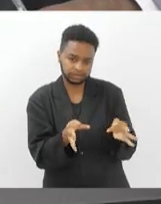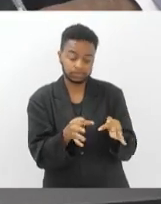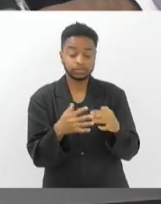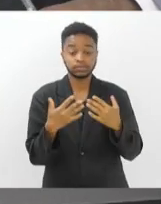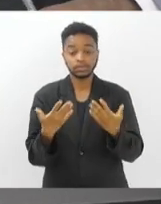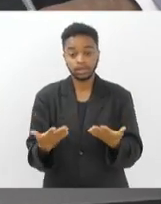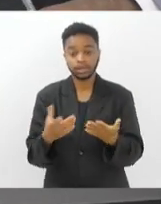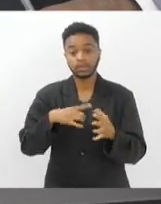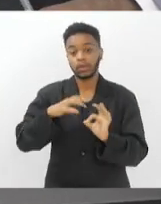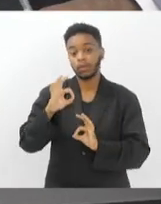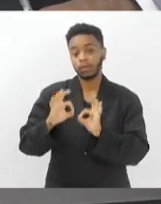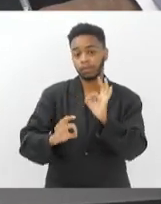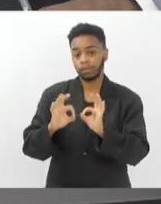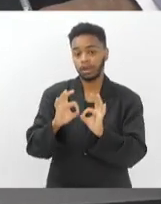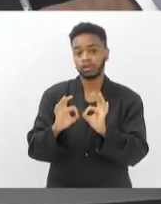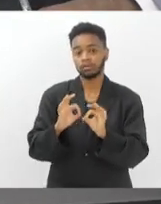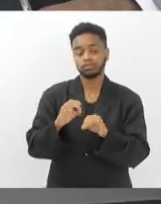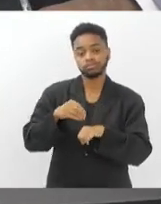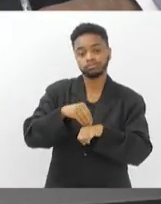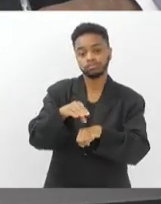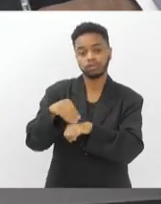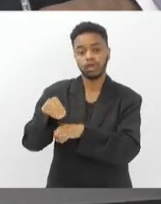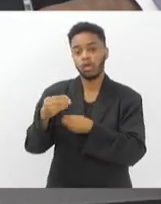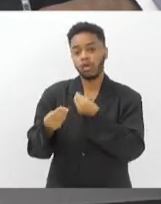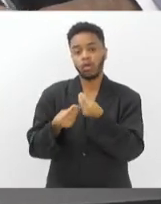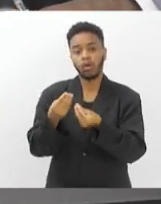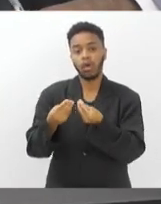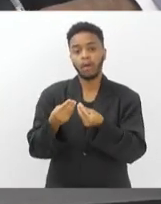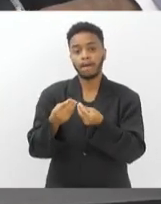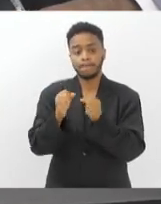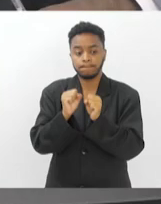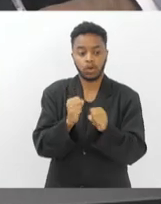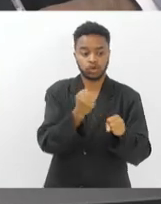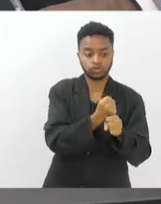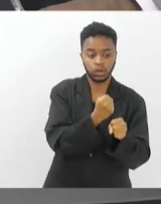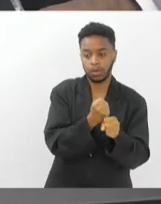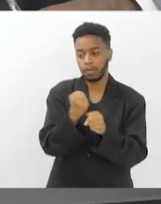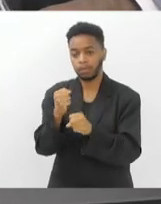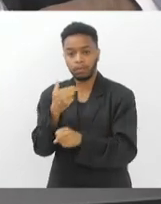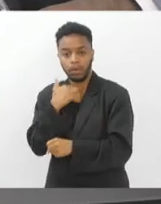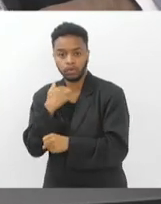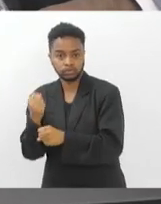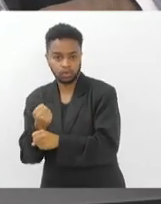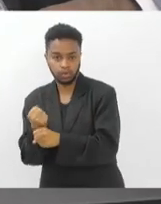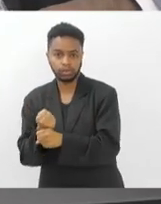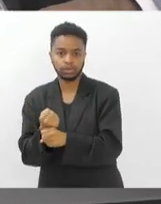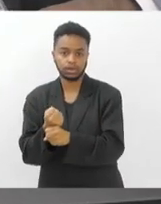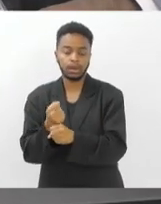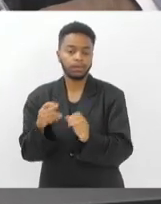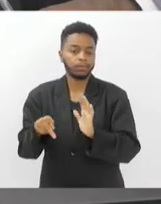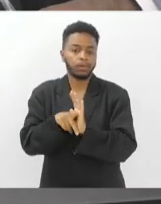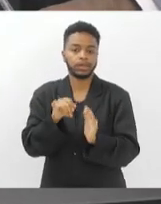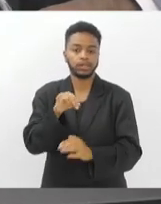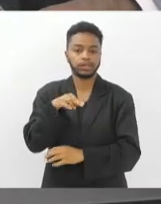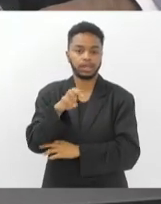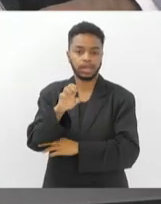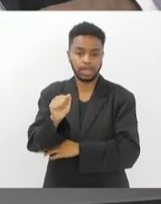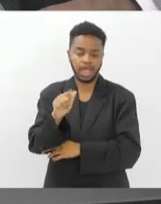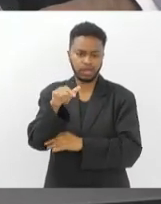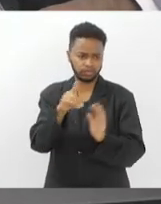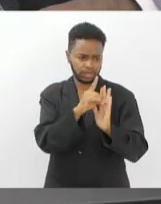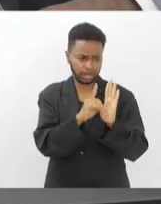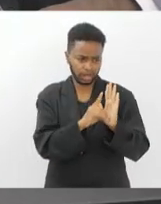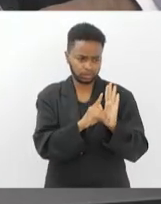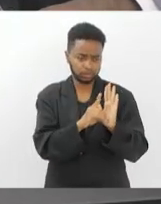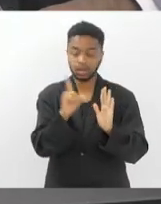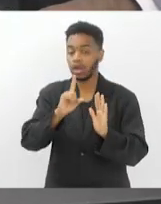Então, o plano diretor da APA que define esse, o que pode e o que não pode. Cabe ao INEA. Esse plano diretor da APA é um decreto. É um plano de